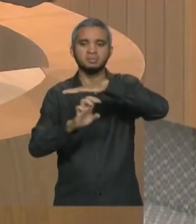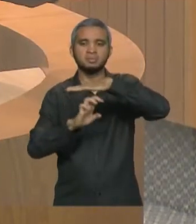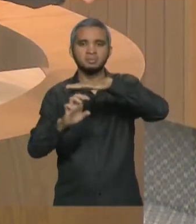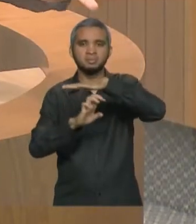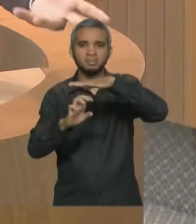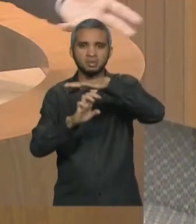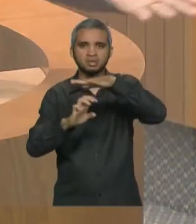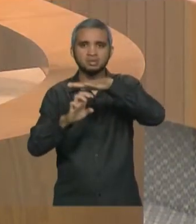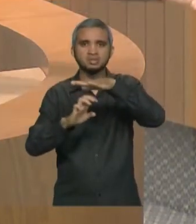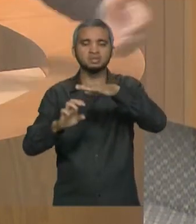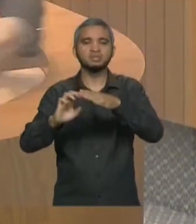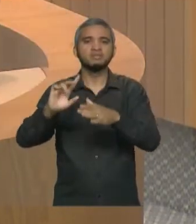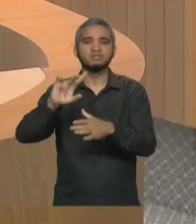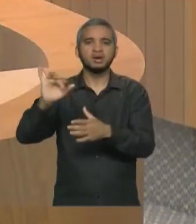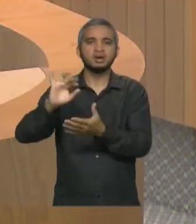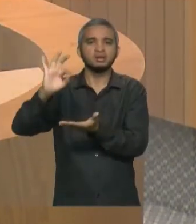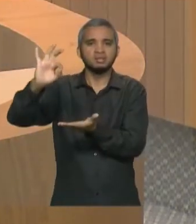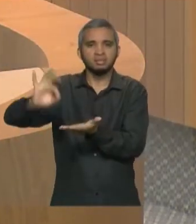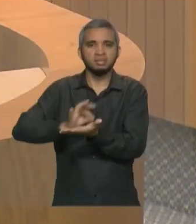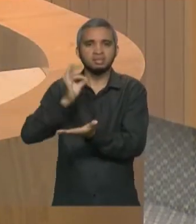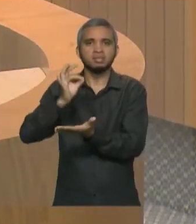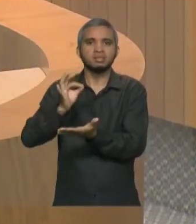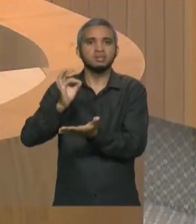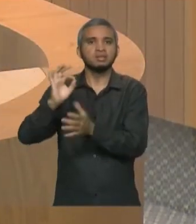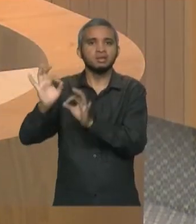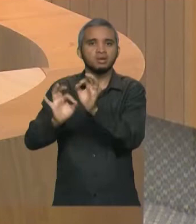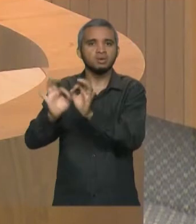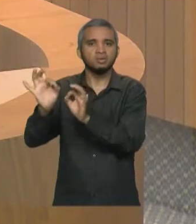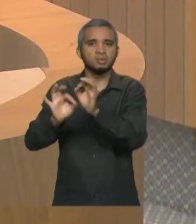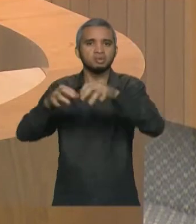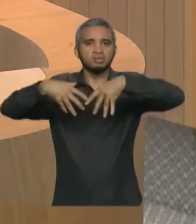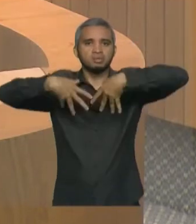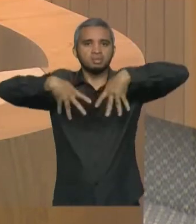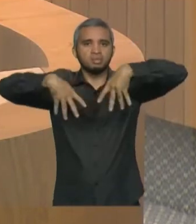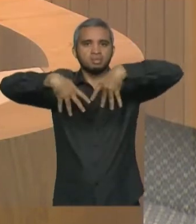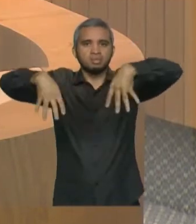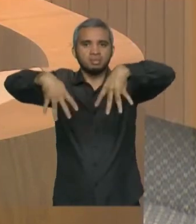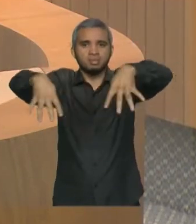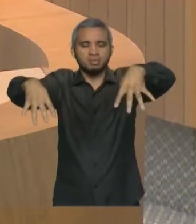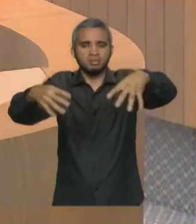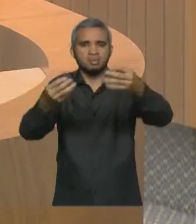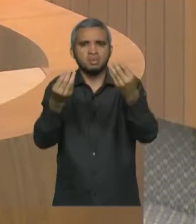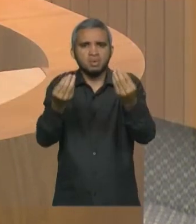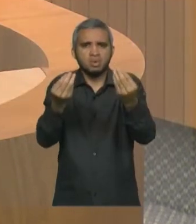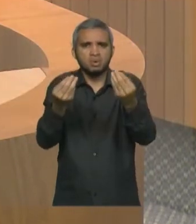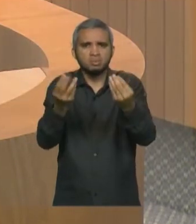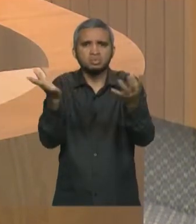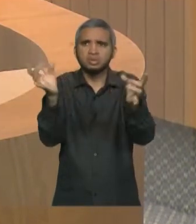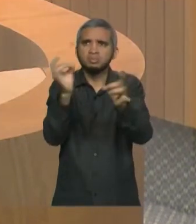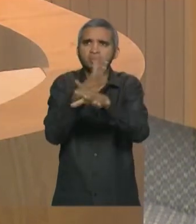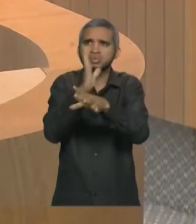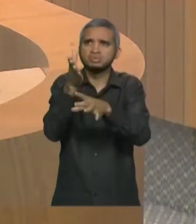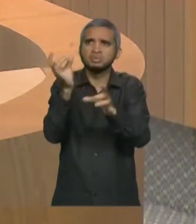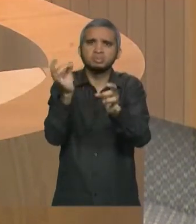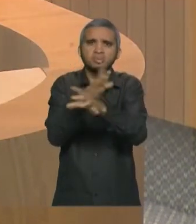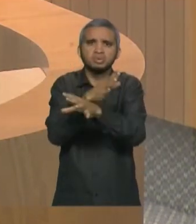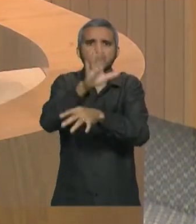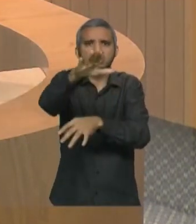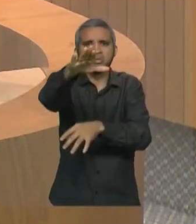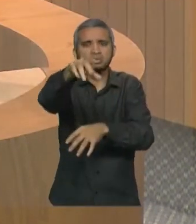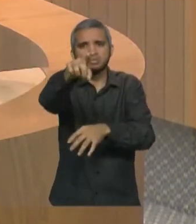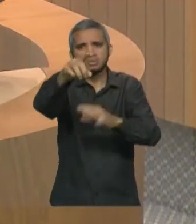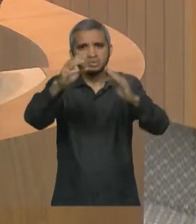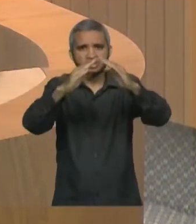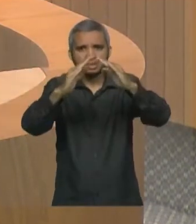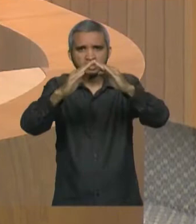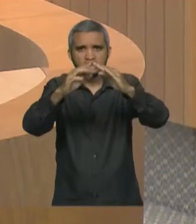Natal. Mas como se já está tudo pronto? Como se já está tudo preparado? Atenção, você que está em casa, você